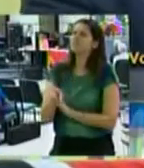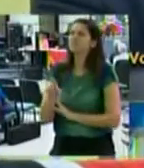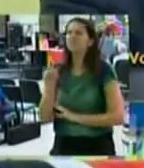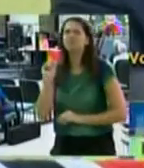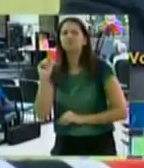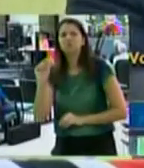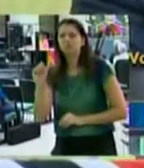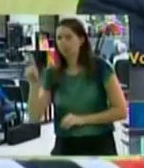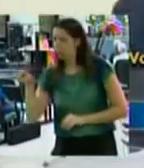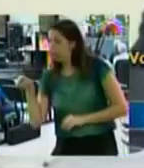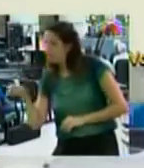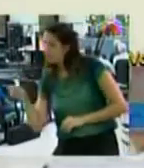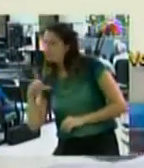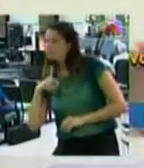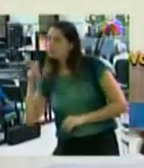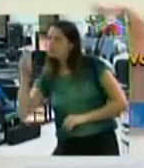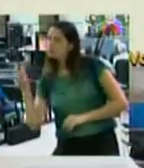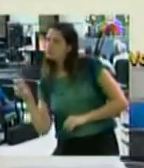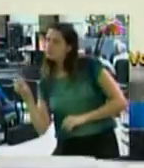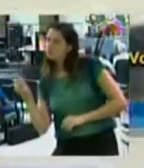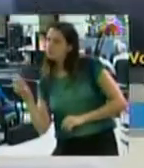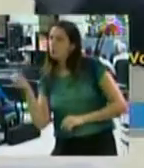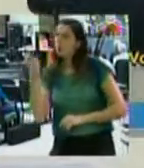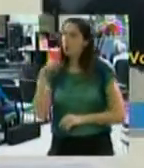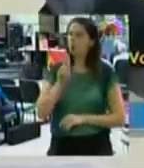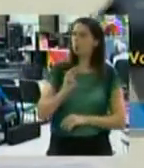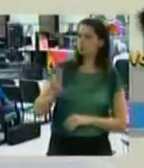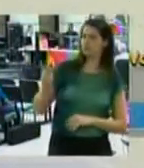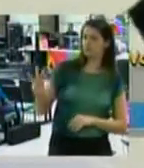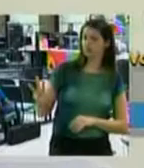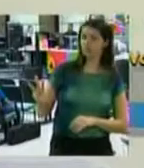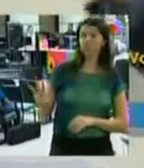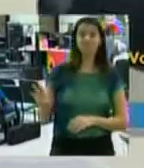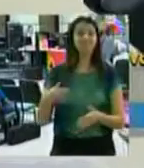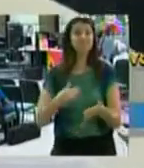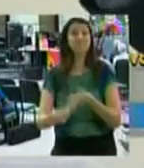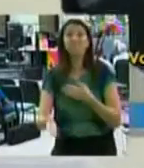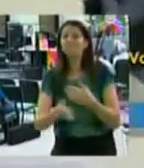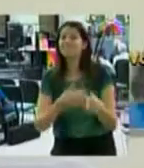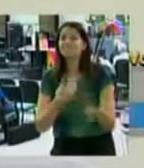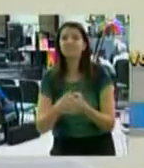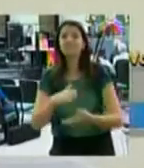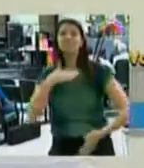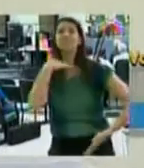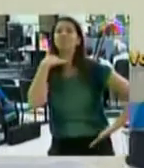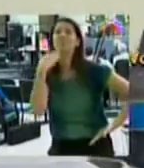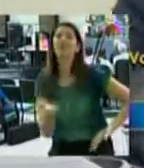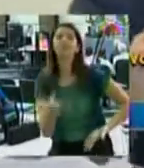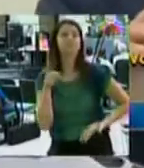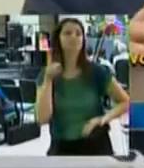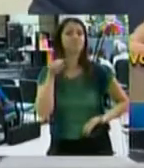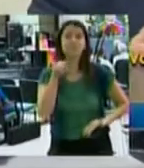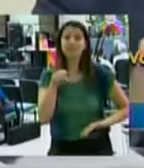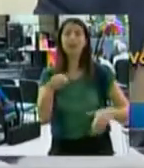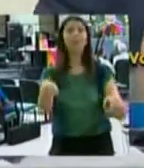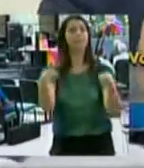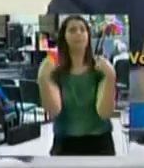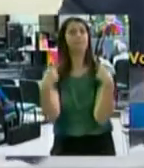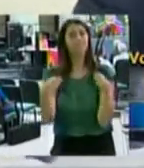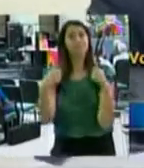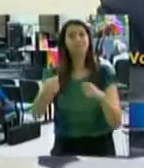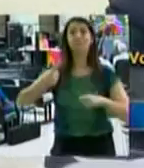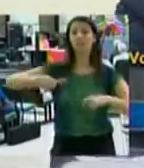quem está do meu lado tem 5 ou possui 3? Isso não cabe a mim e nem cabe a você. O que cabe a nós